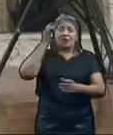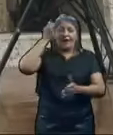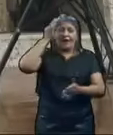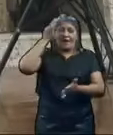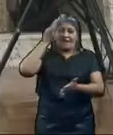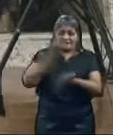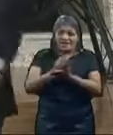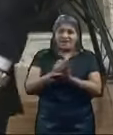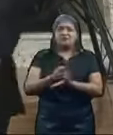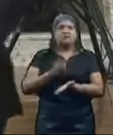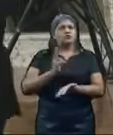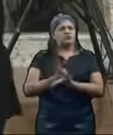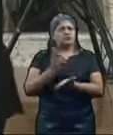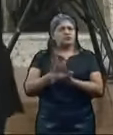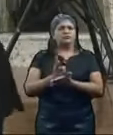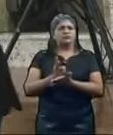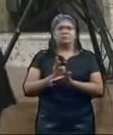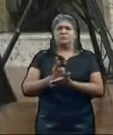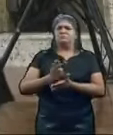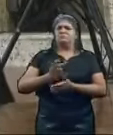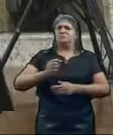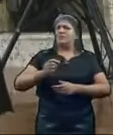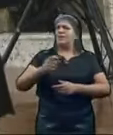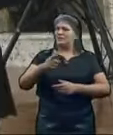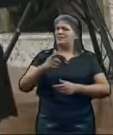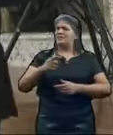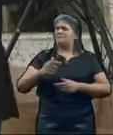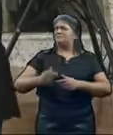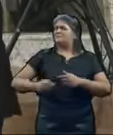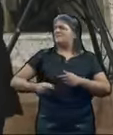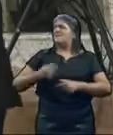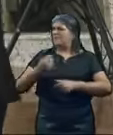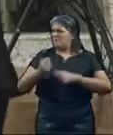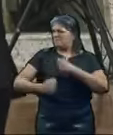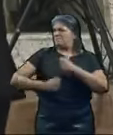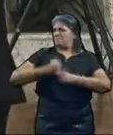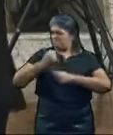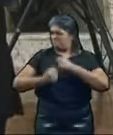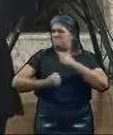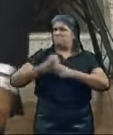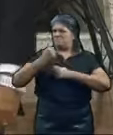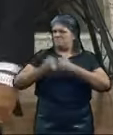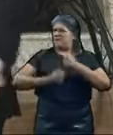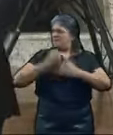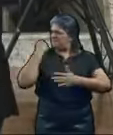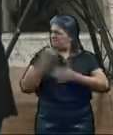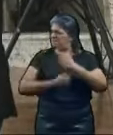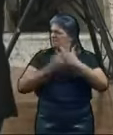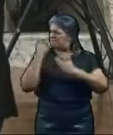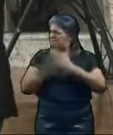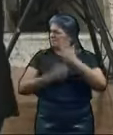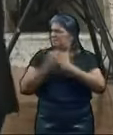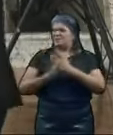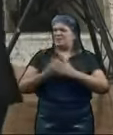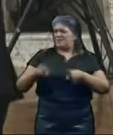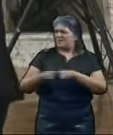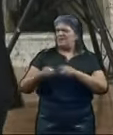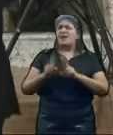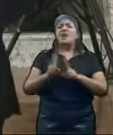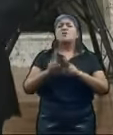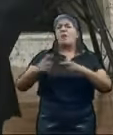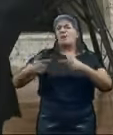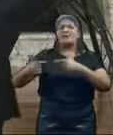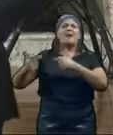mutai pela fé seja uma projeto até o defensor da Fé morra por ela Poxa multiplicar o